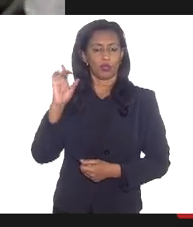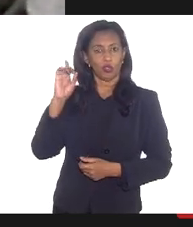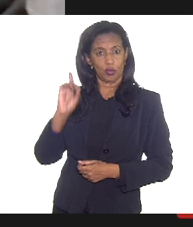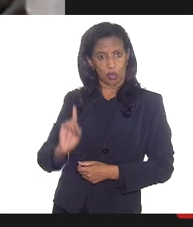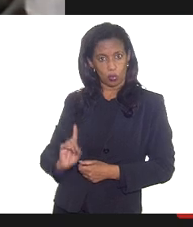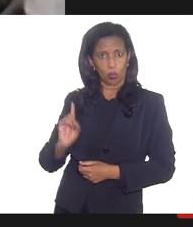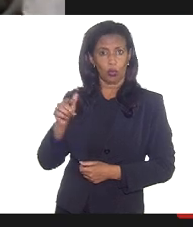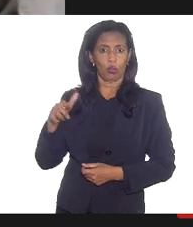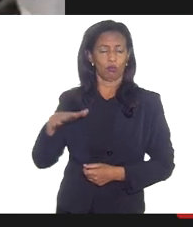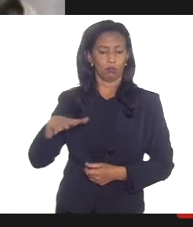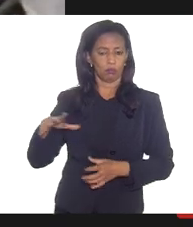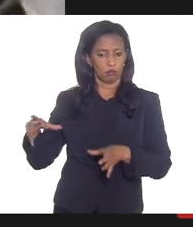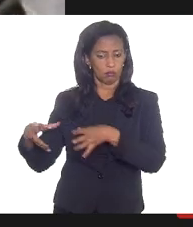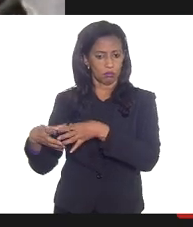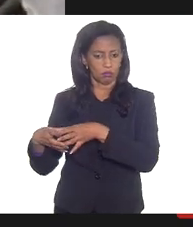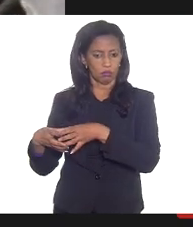diretores,